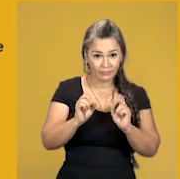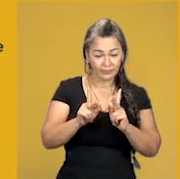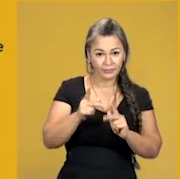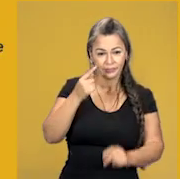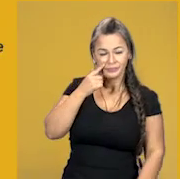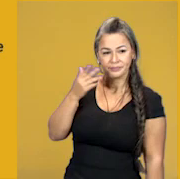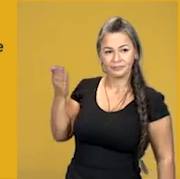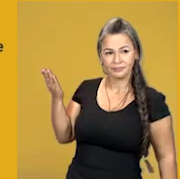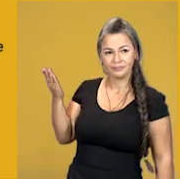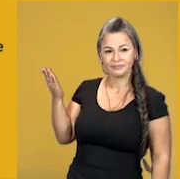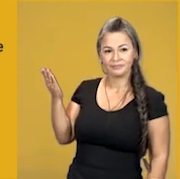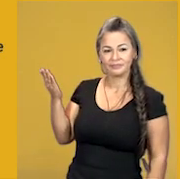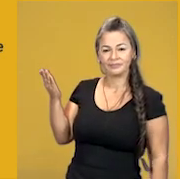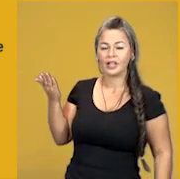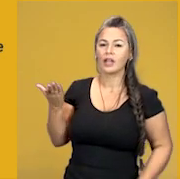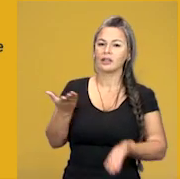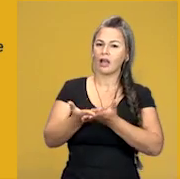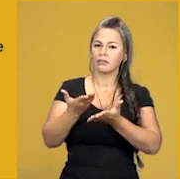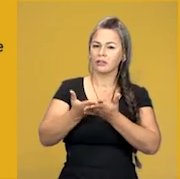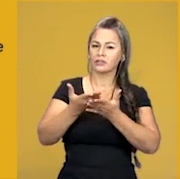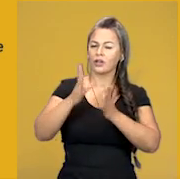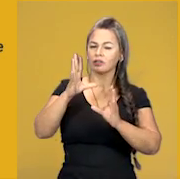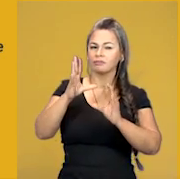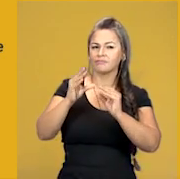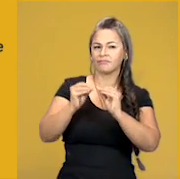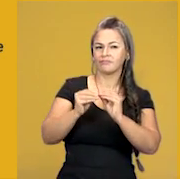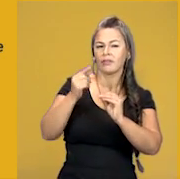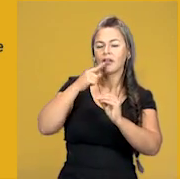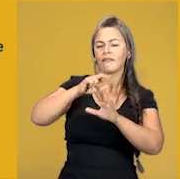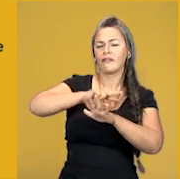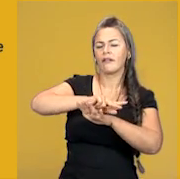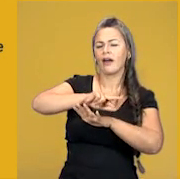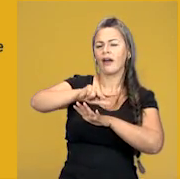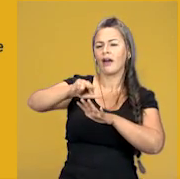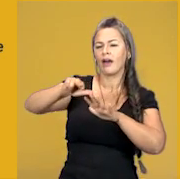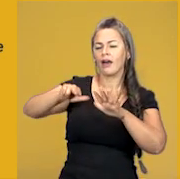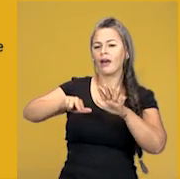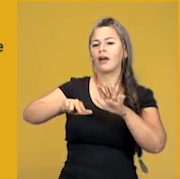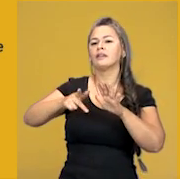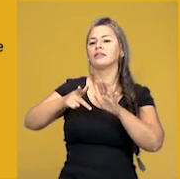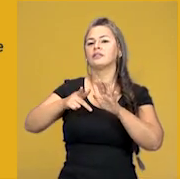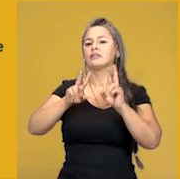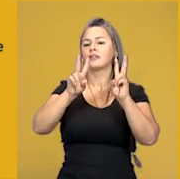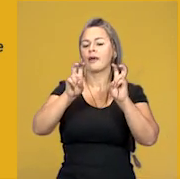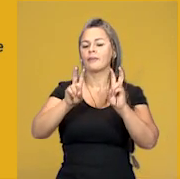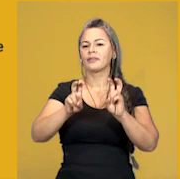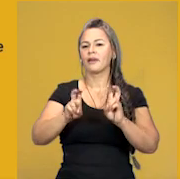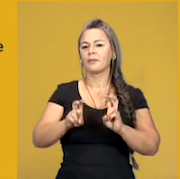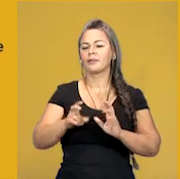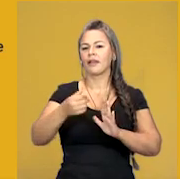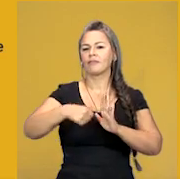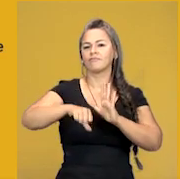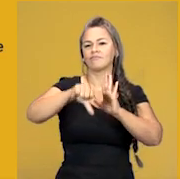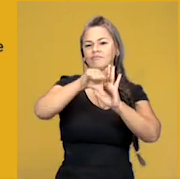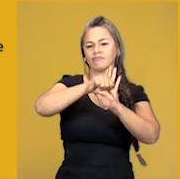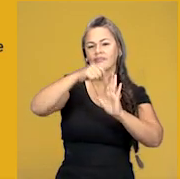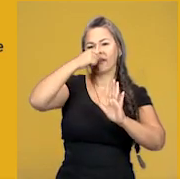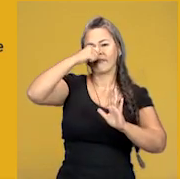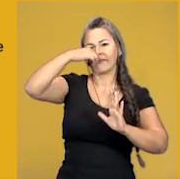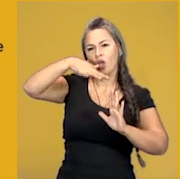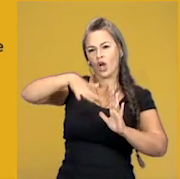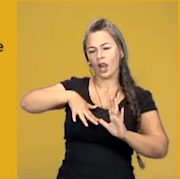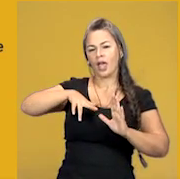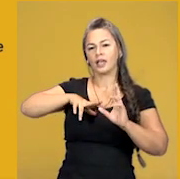formas de violência, suas principais vítimas, suas causas sociais, psicológicas e afetivas, seus significados e usos